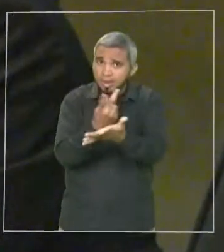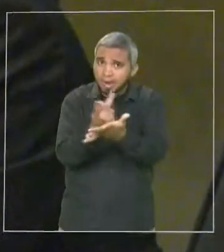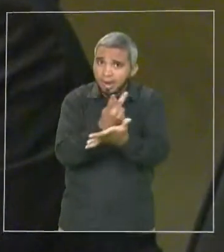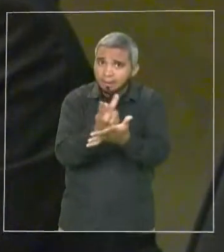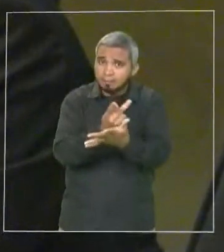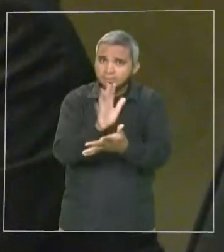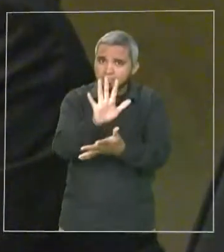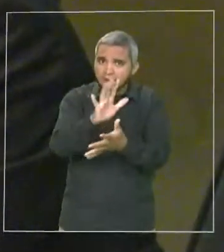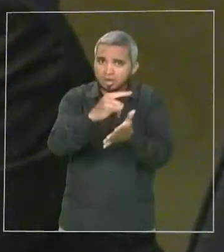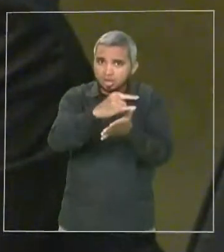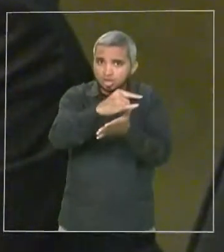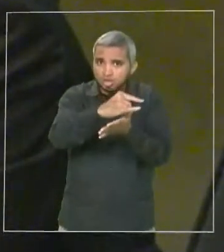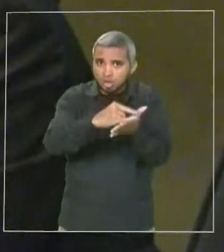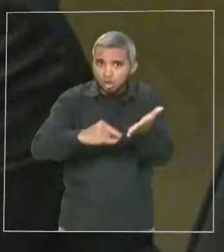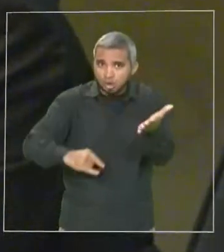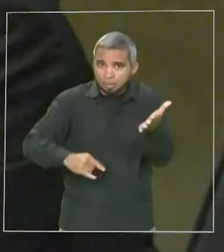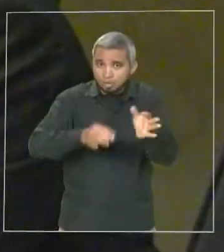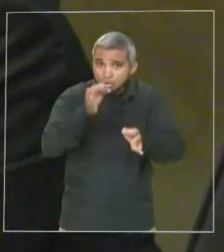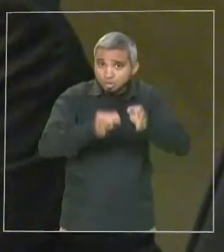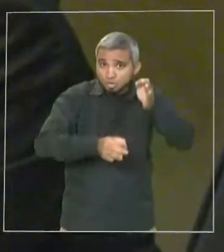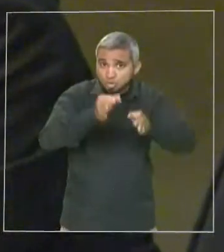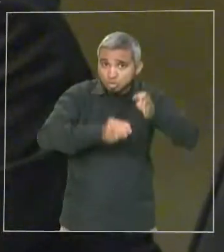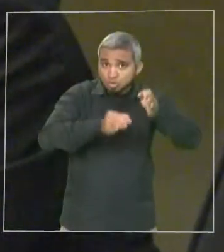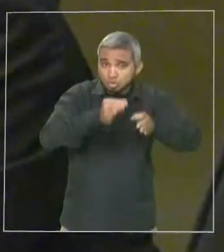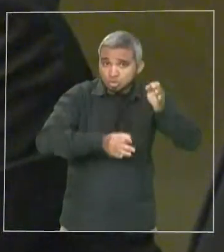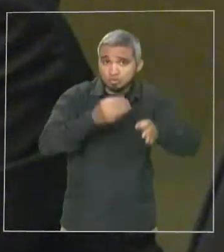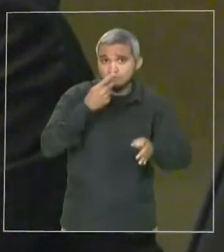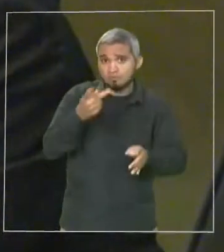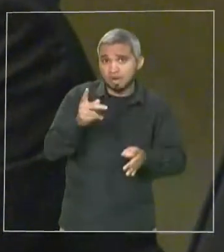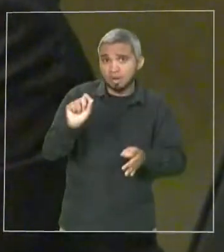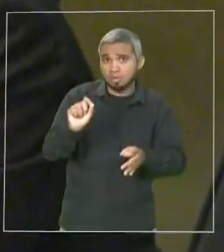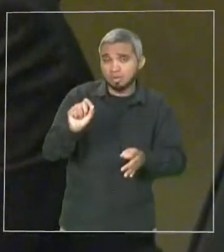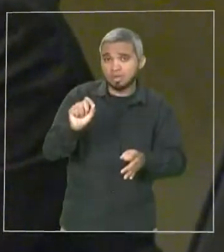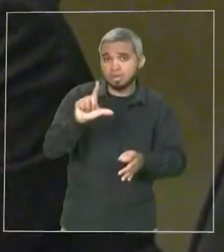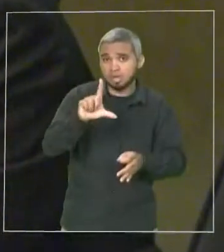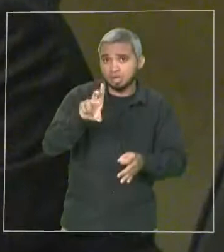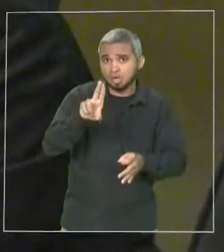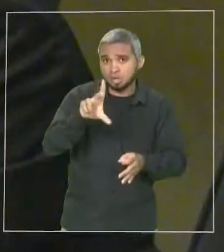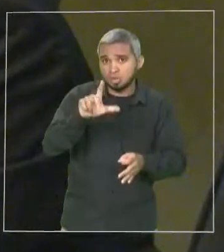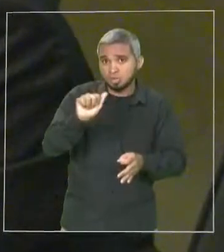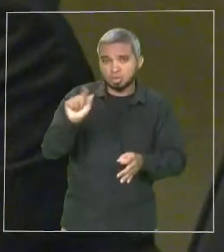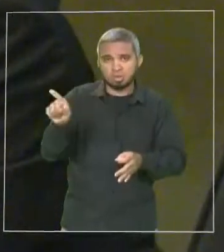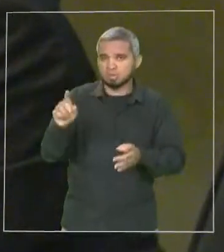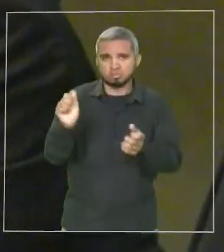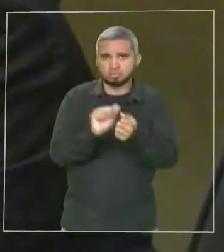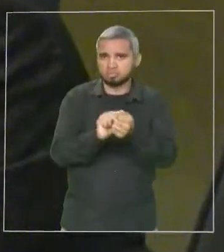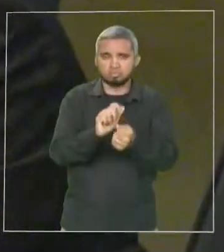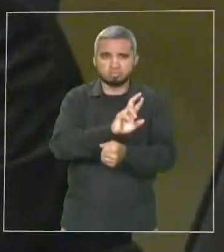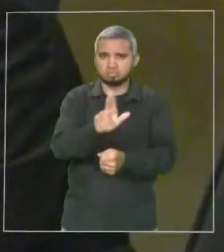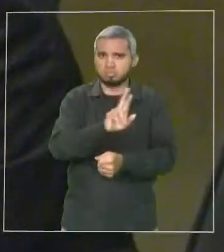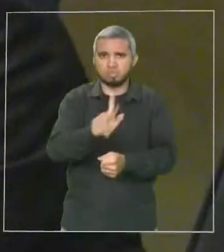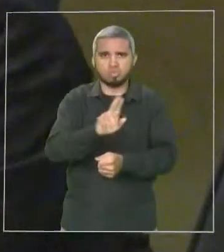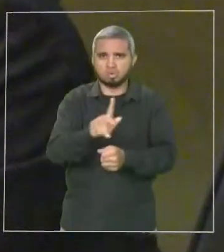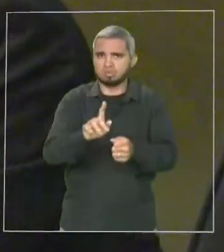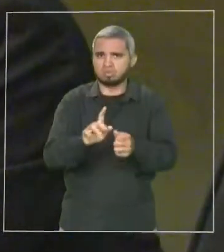jurídicos, inocenta totalmente a participação do secretário.